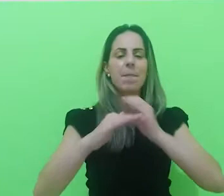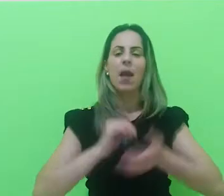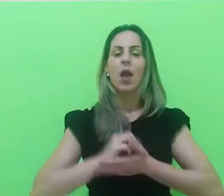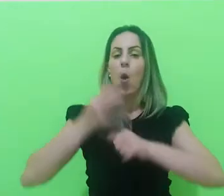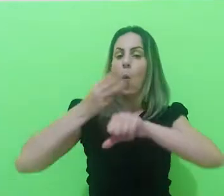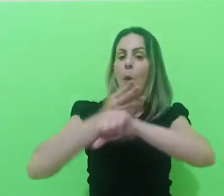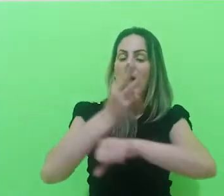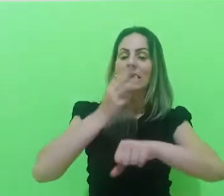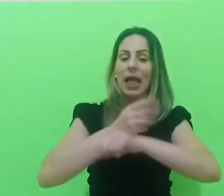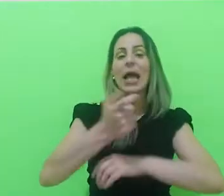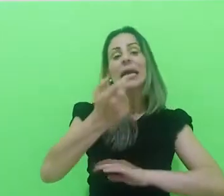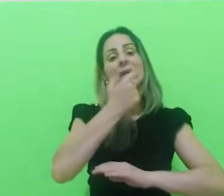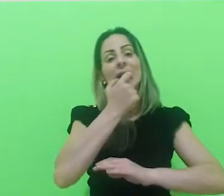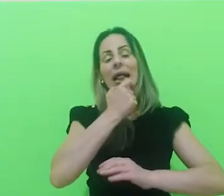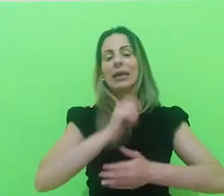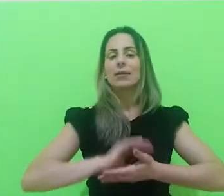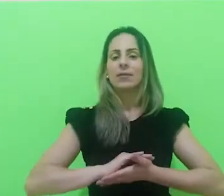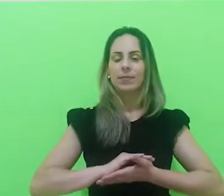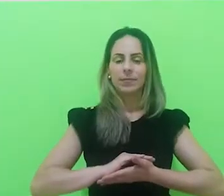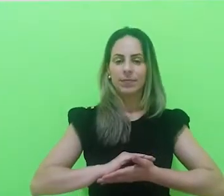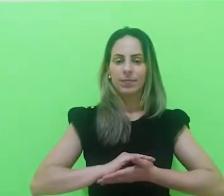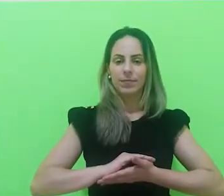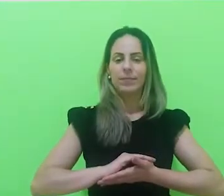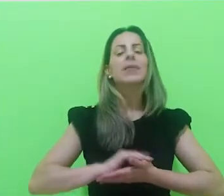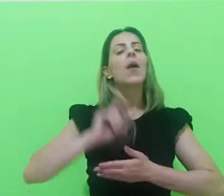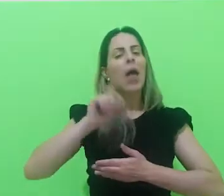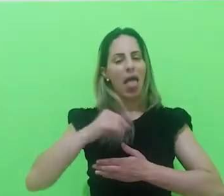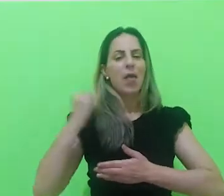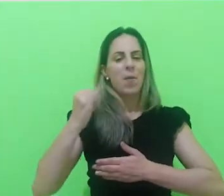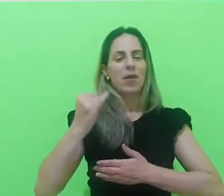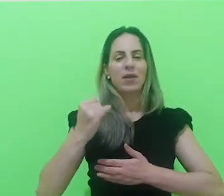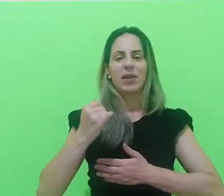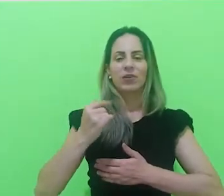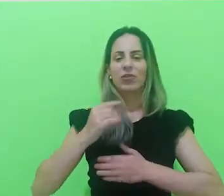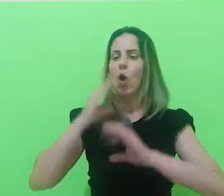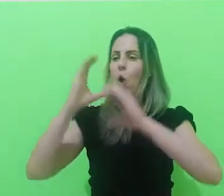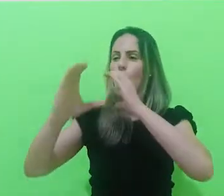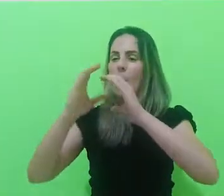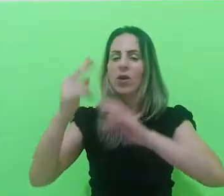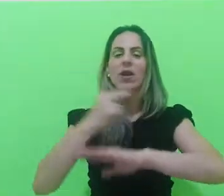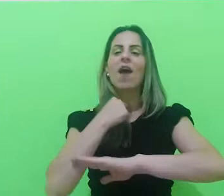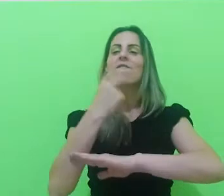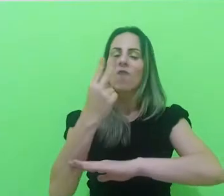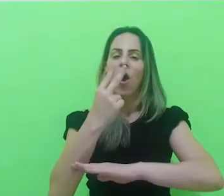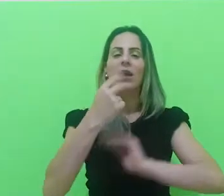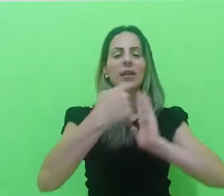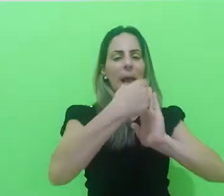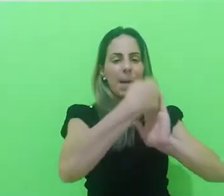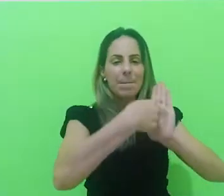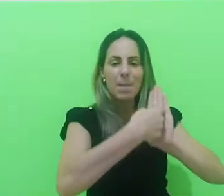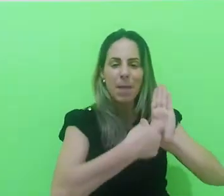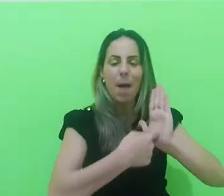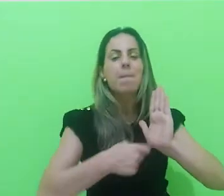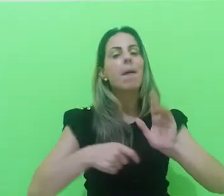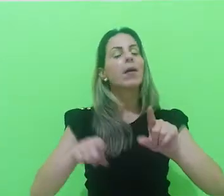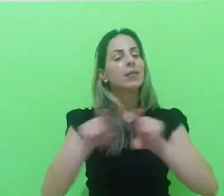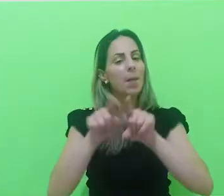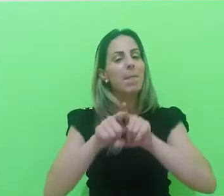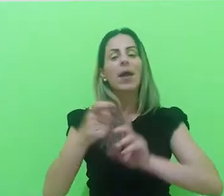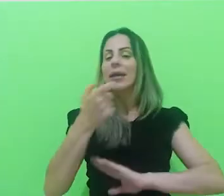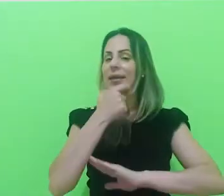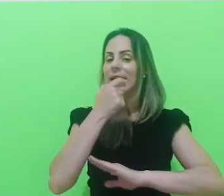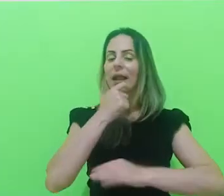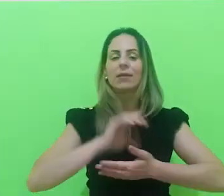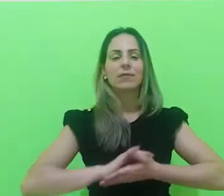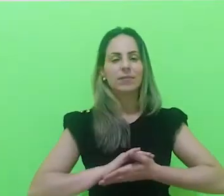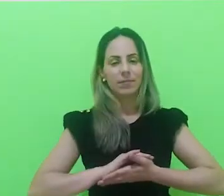WhatsApp em inglês. Tá? Então, é importante falar e escrever, se comunicar bem no idioma, ok? Bom,